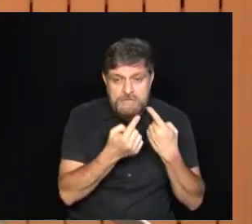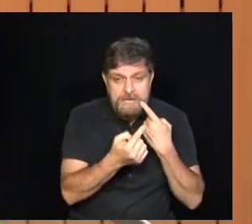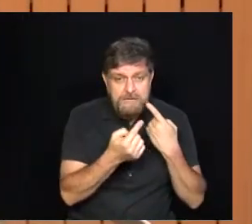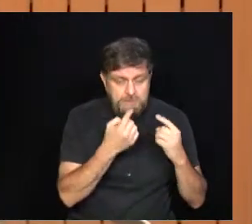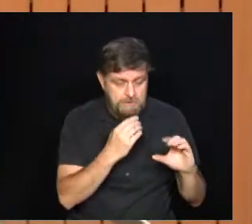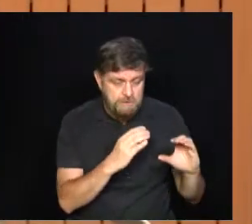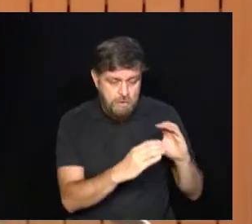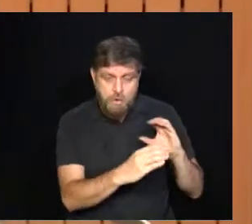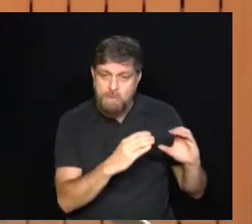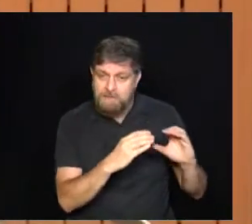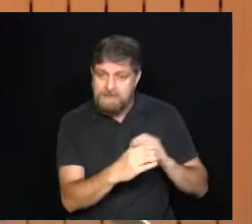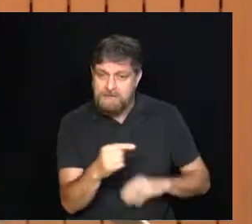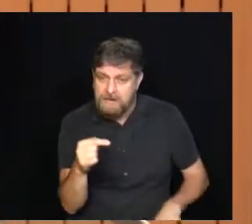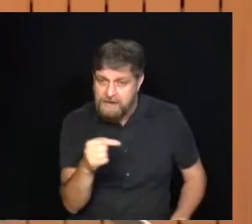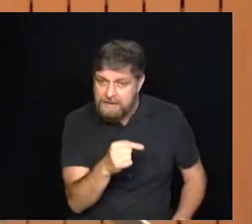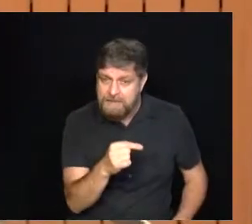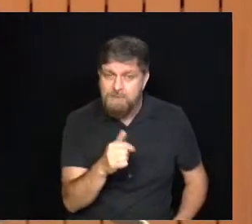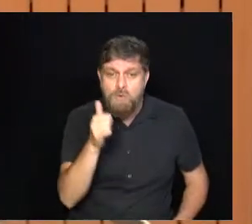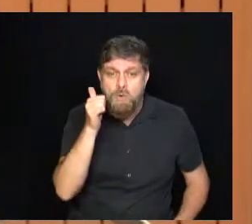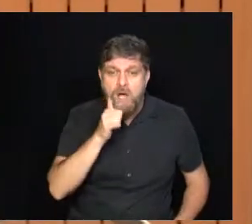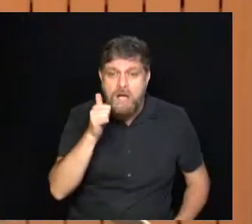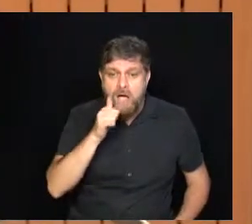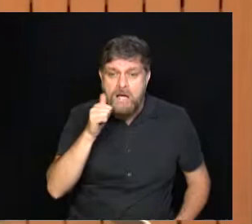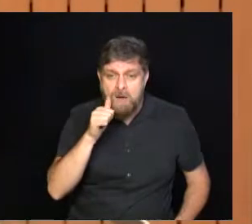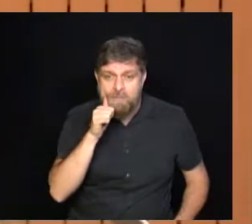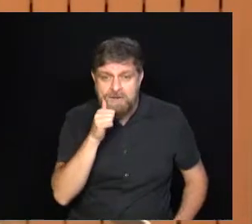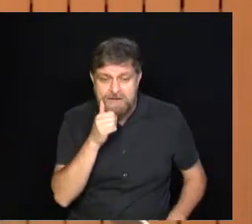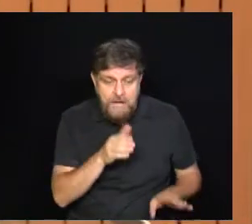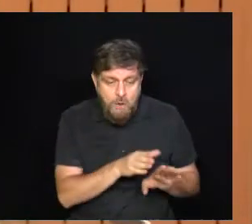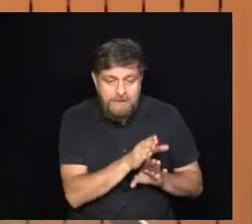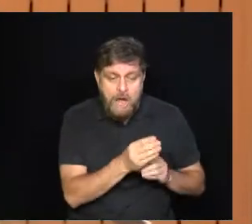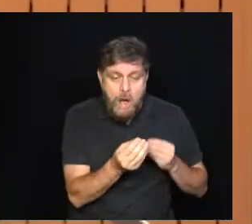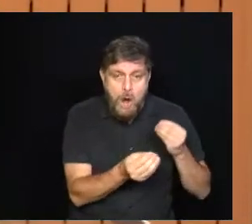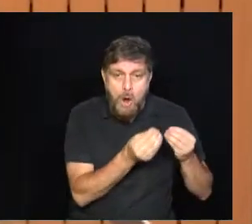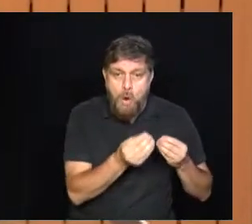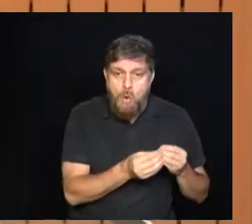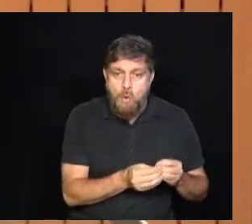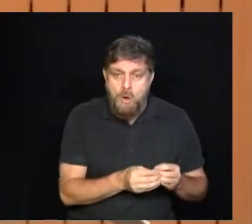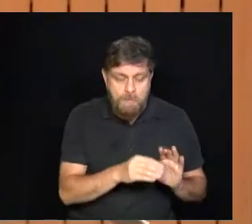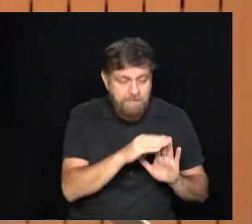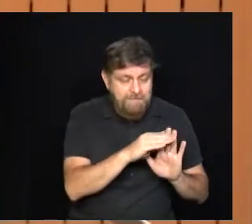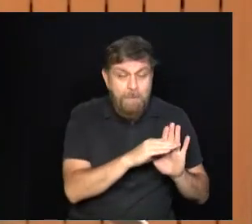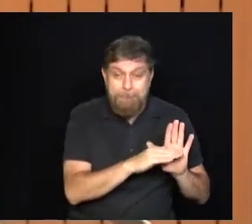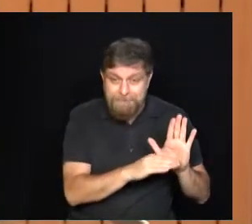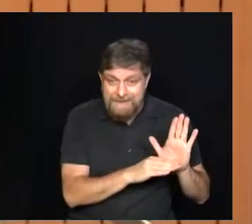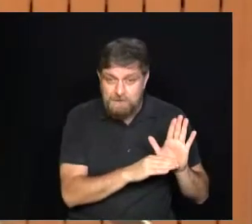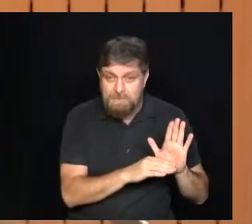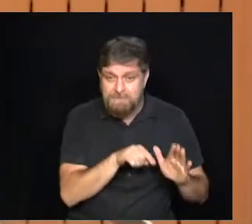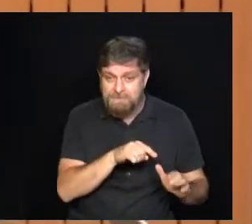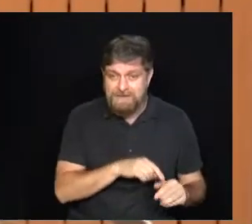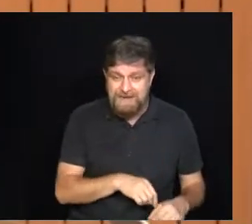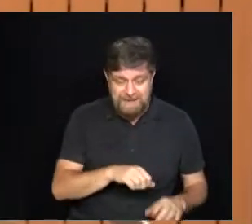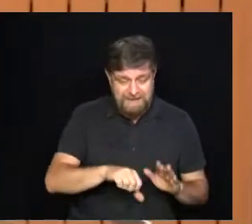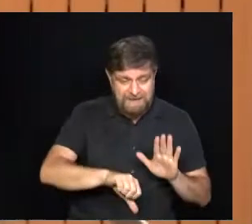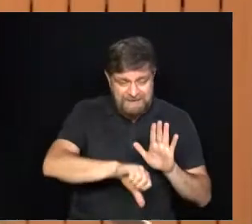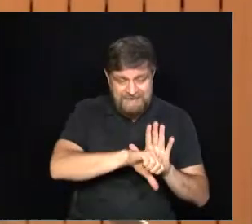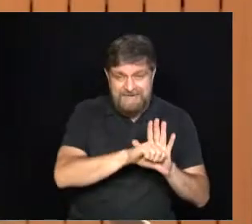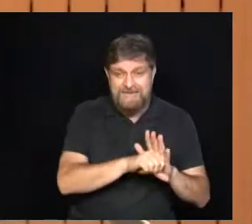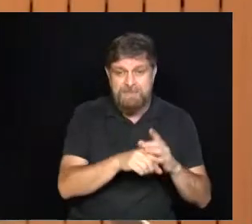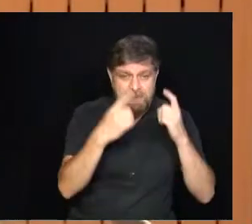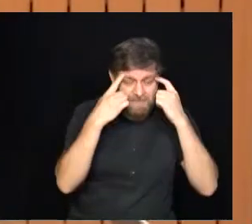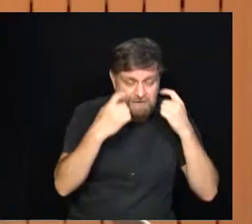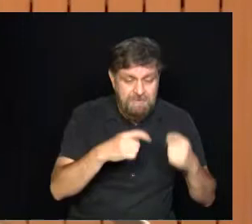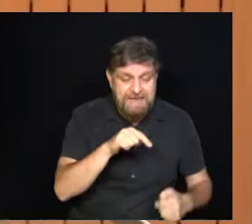e estabelecer com ela um plano de enfrentamento para essas situações de violência. Então, de que forma que ela vai poder se